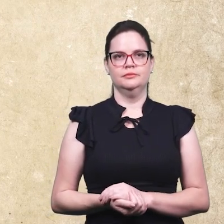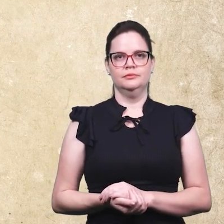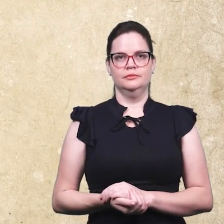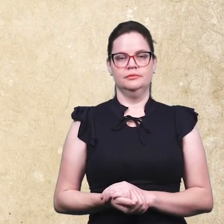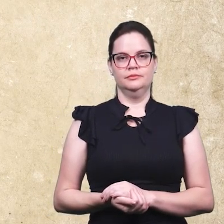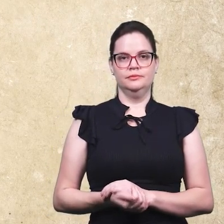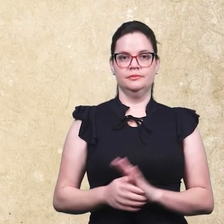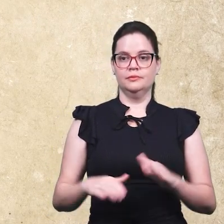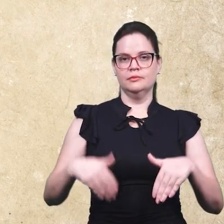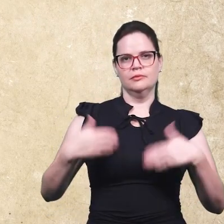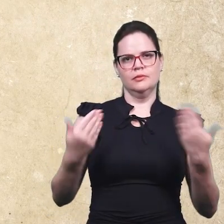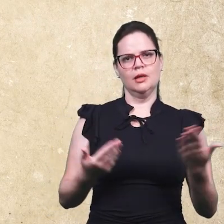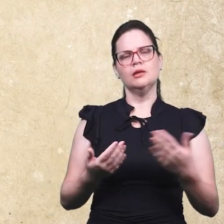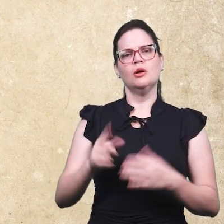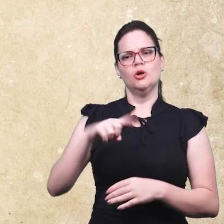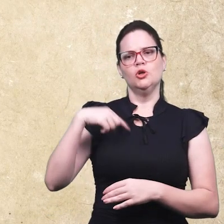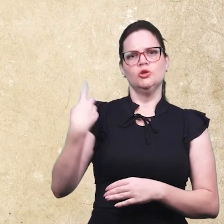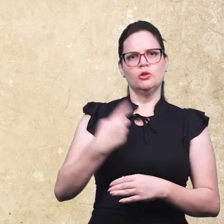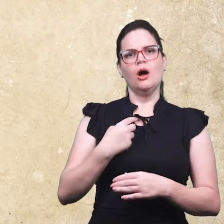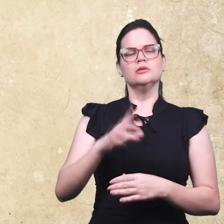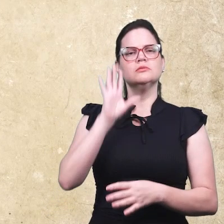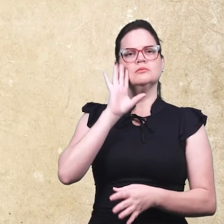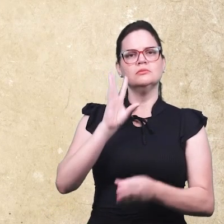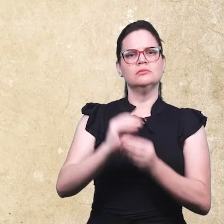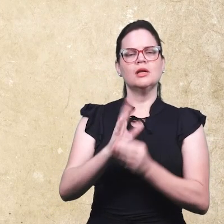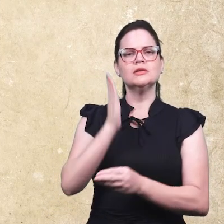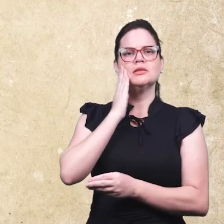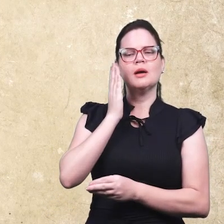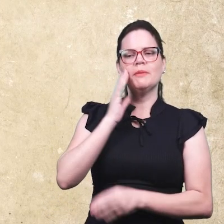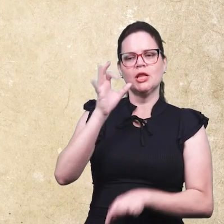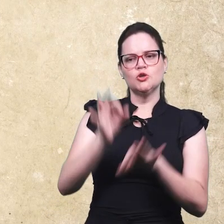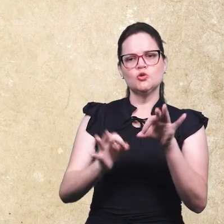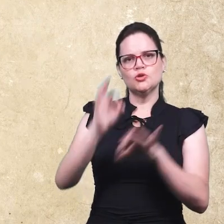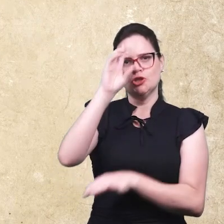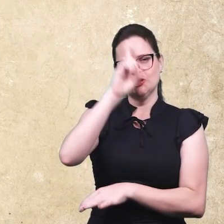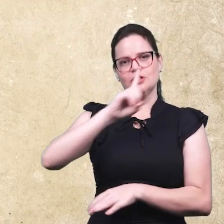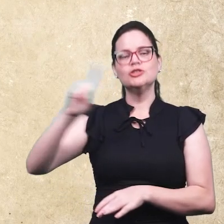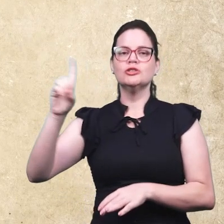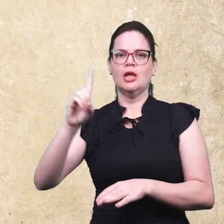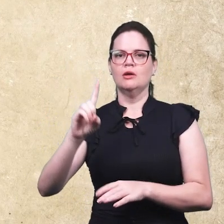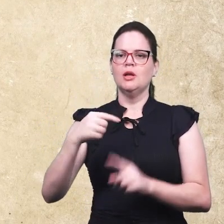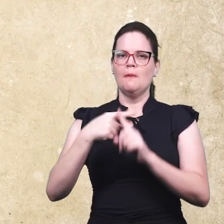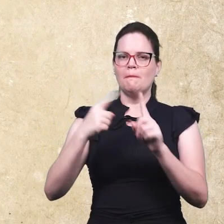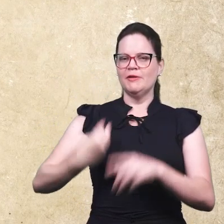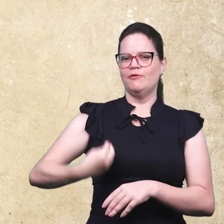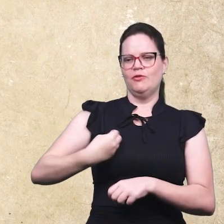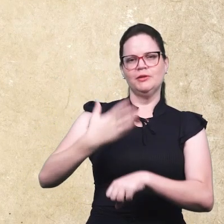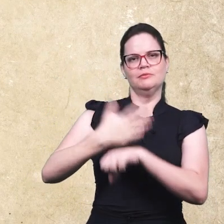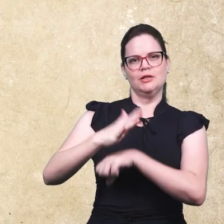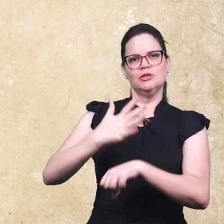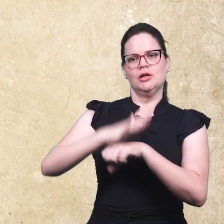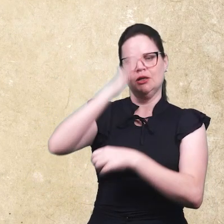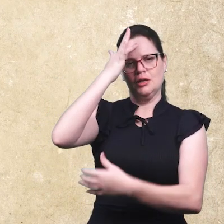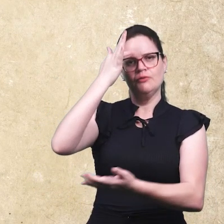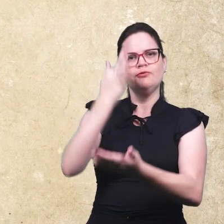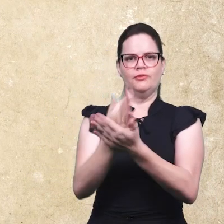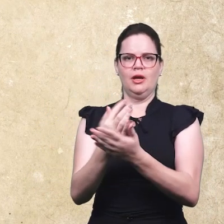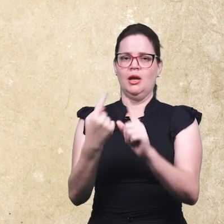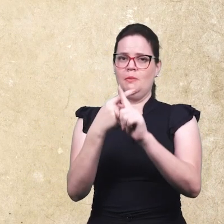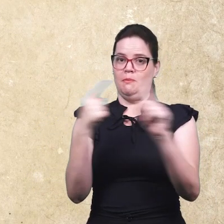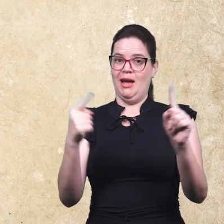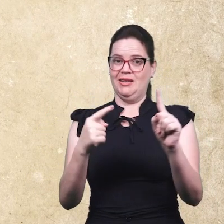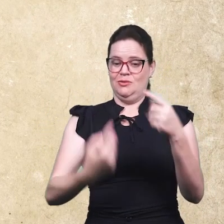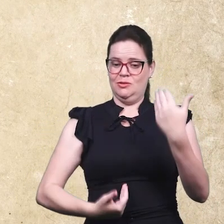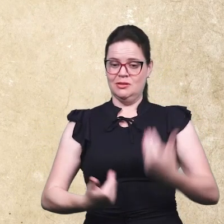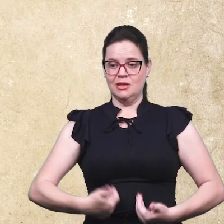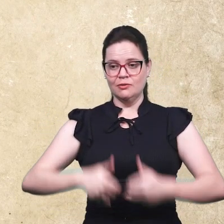porque nele se descobre a justiça de Deus de fé em fé, como está escrito, mas o